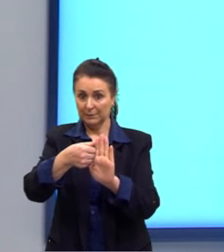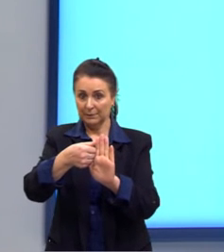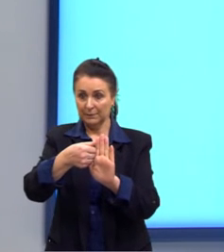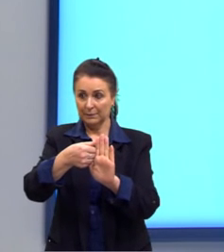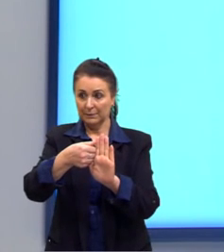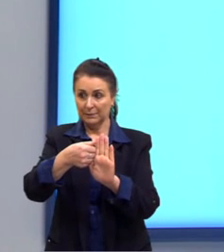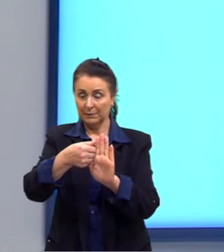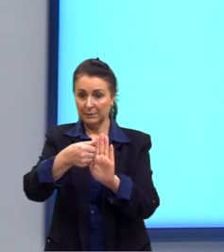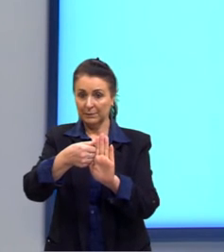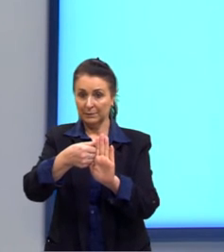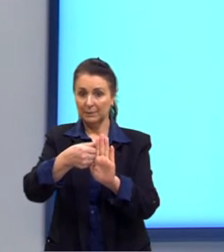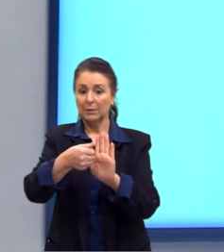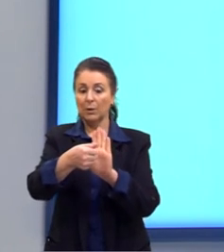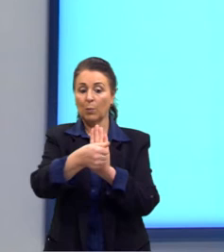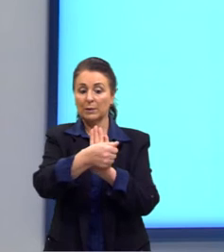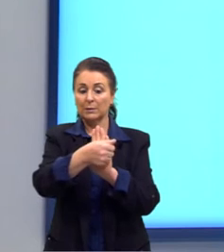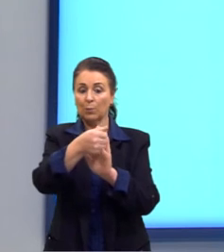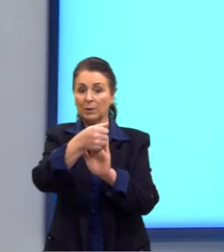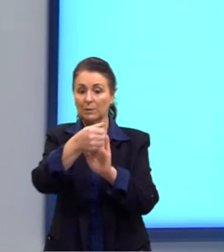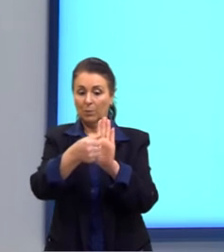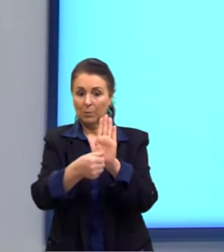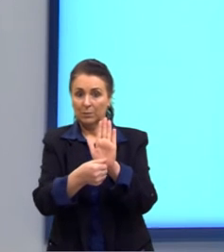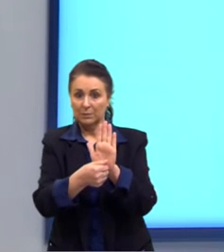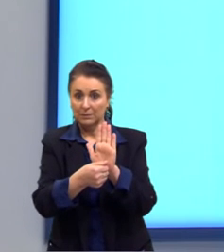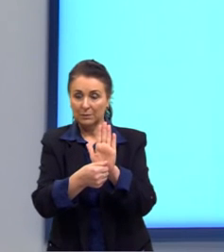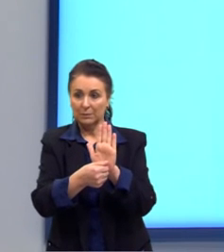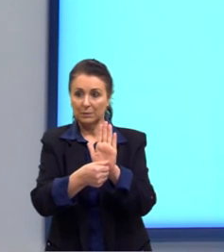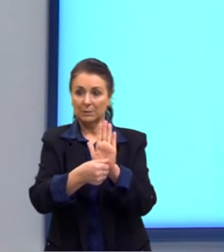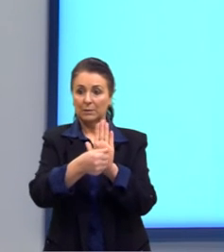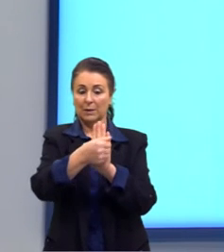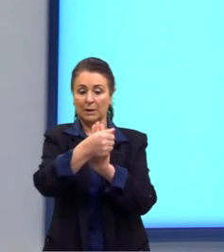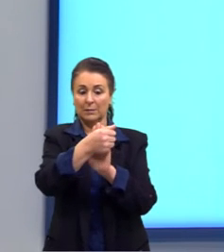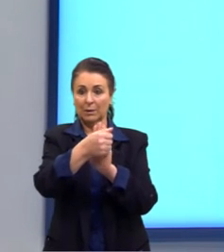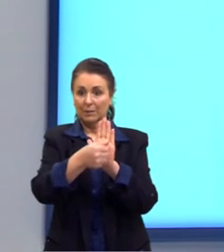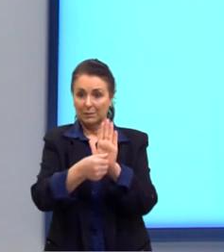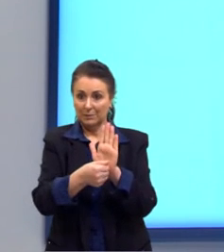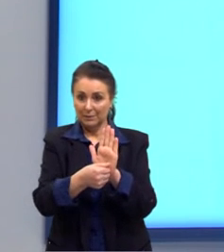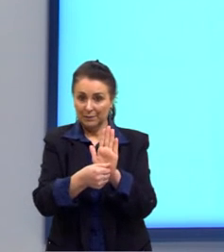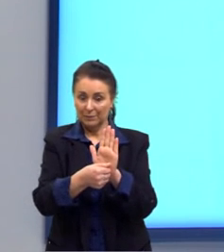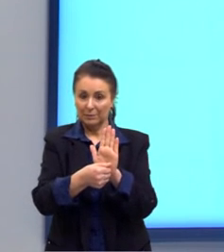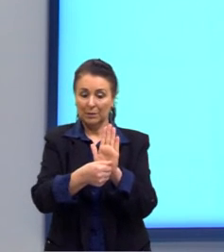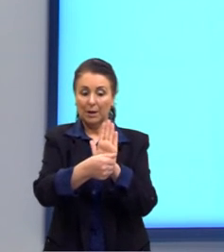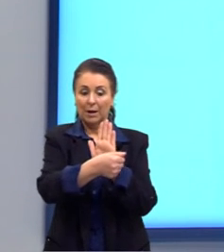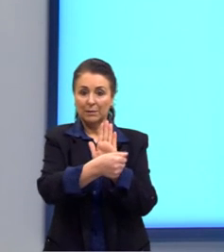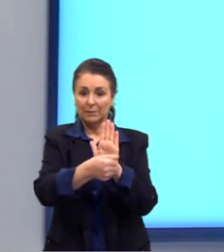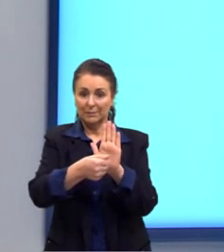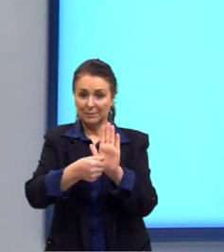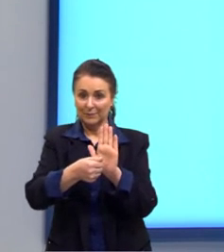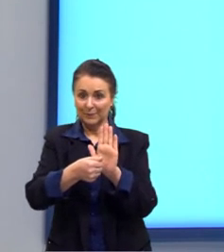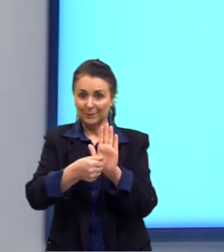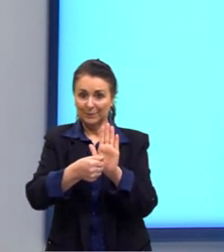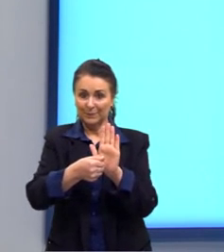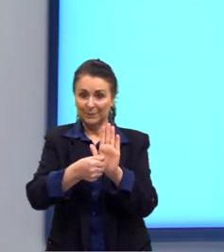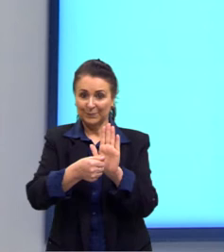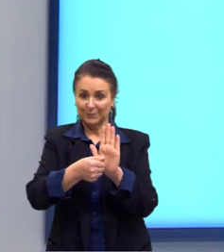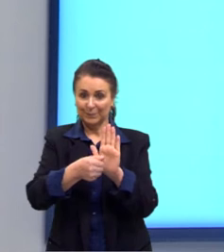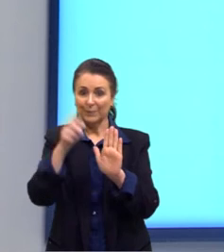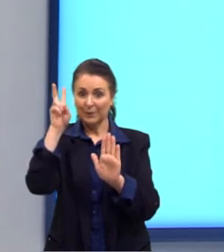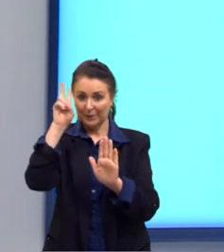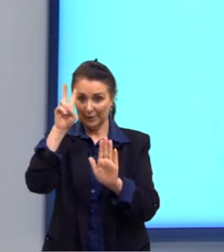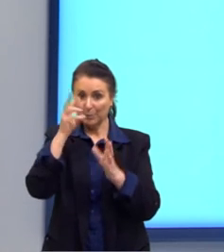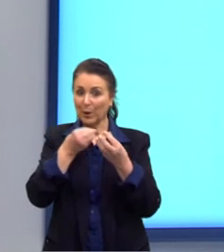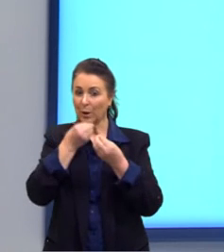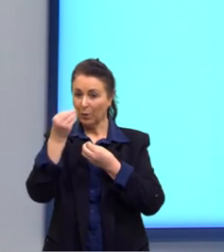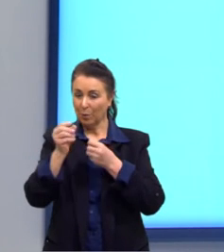o azão azinho aqui azão azinho aqui e assim sozinho aqui tá lembrando de como